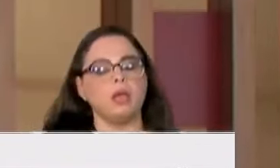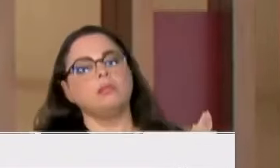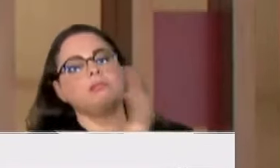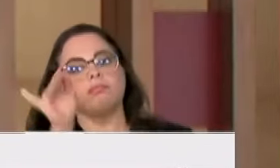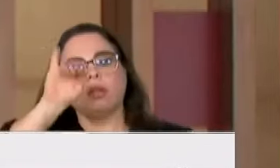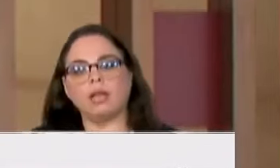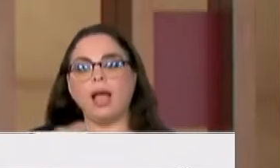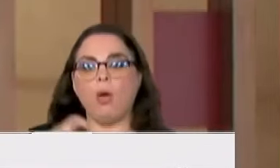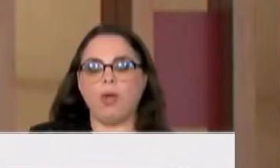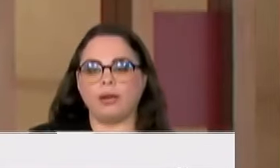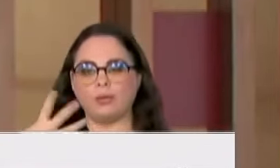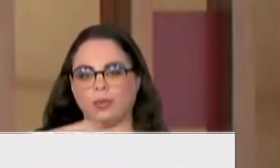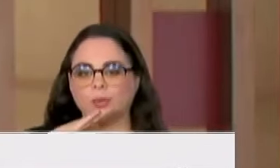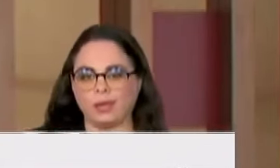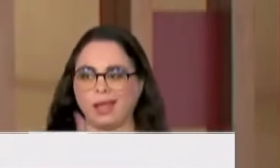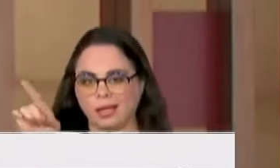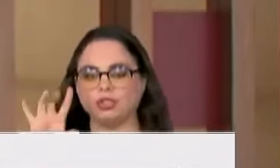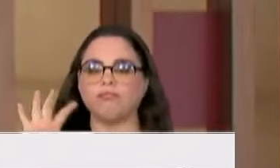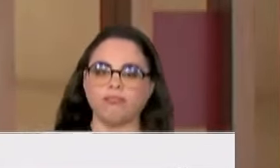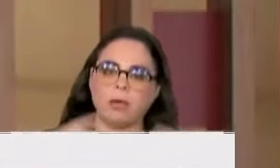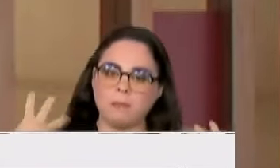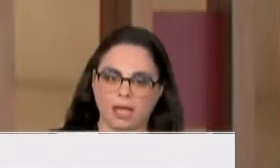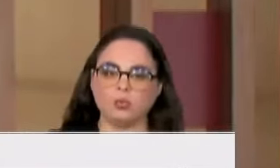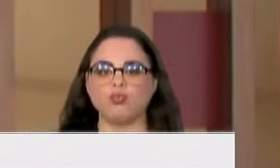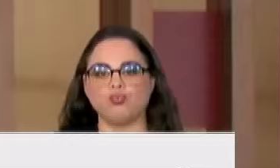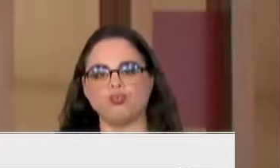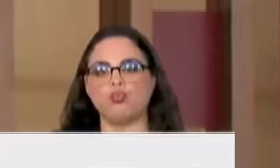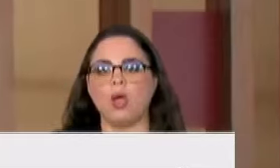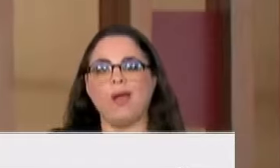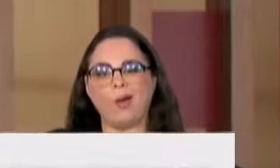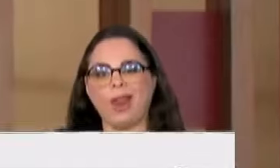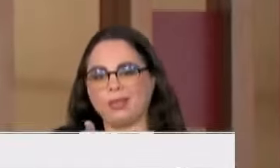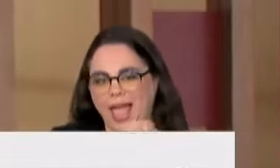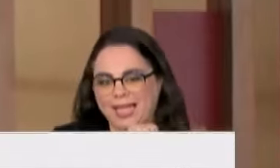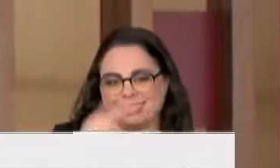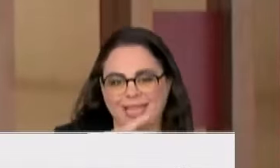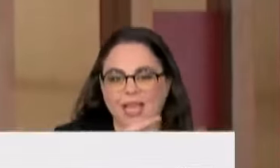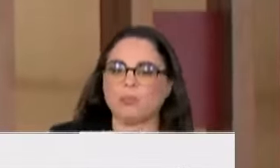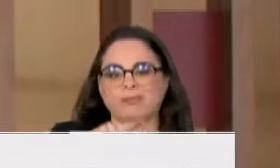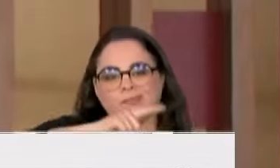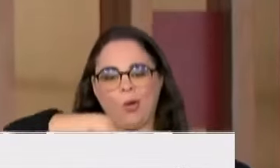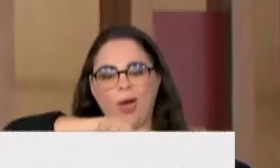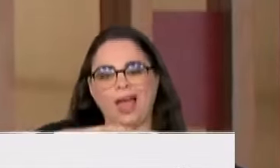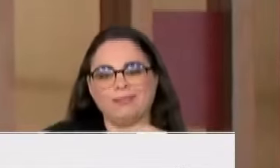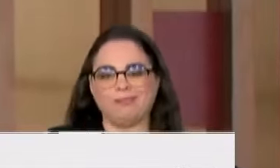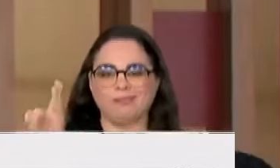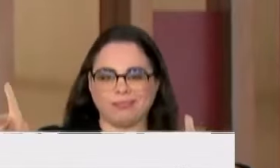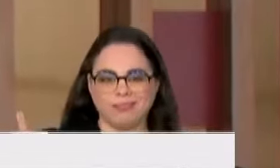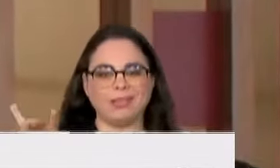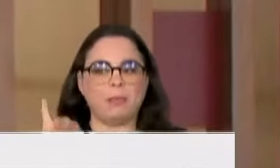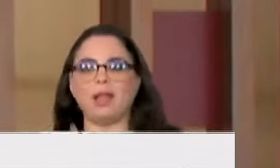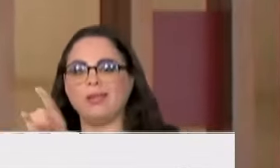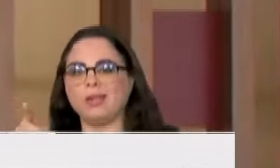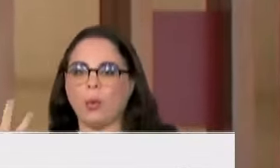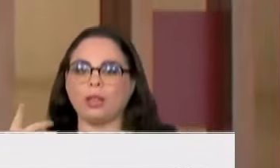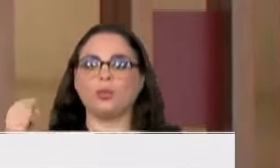Beirute às 16 horas local, correspondendo a 10 horas da manhã aqui do Brasil, hora Brasília, com